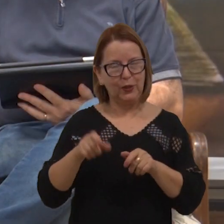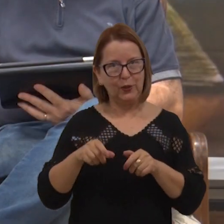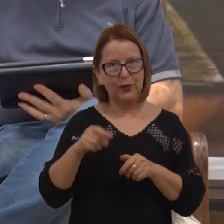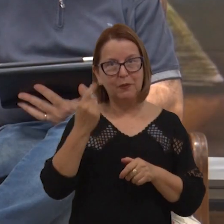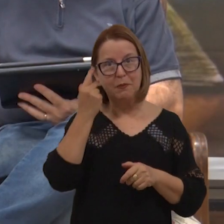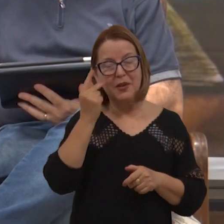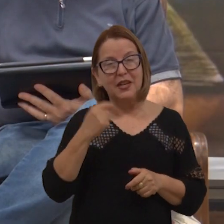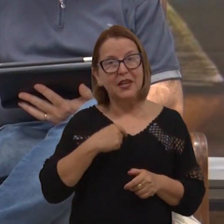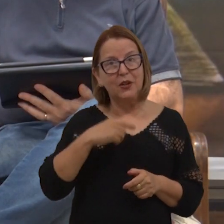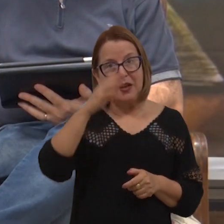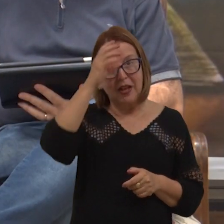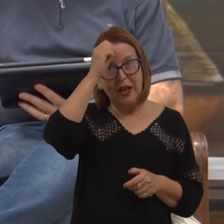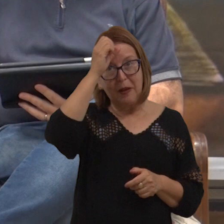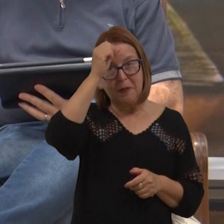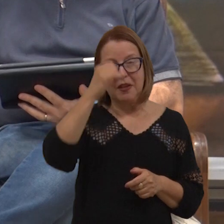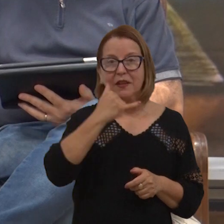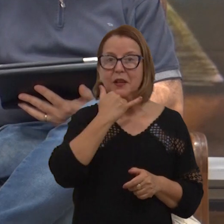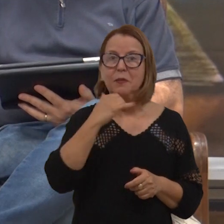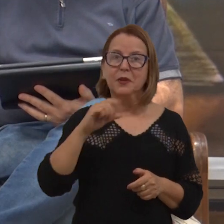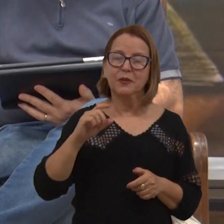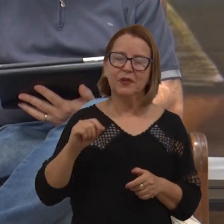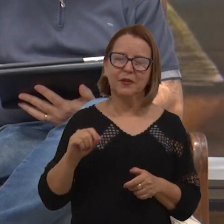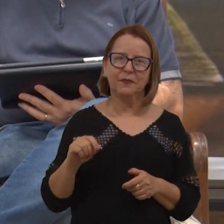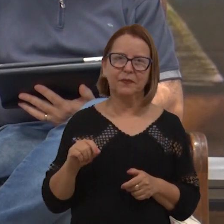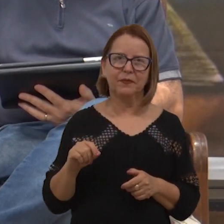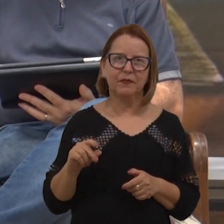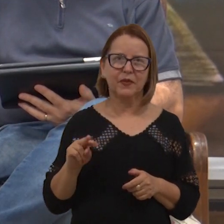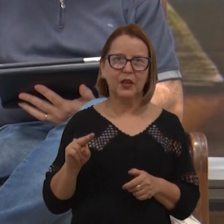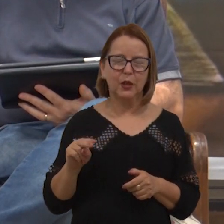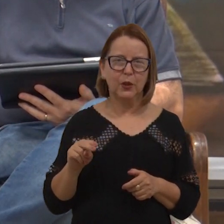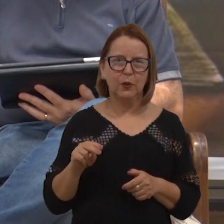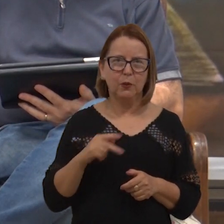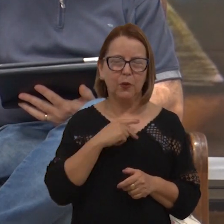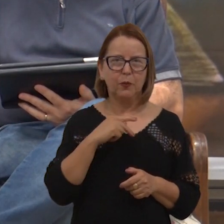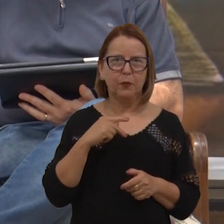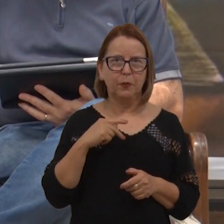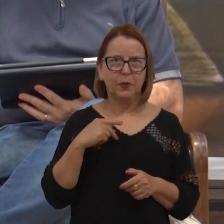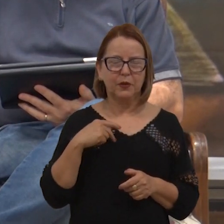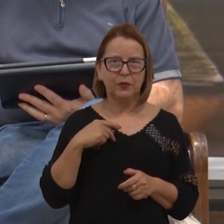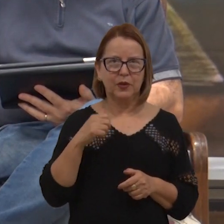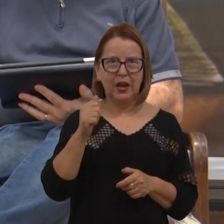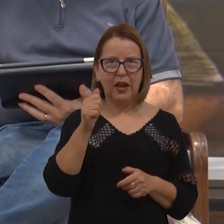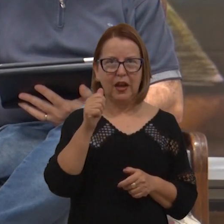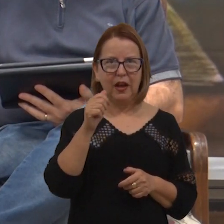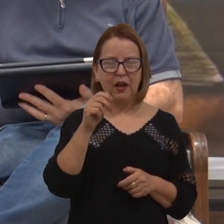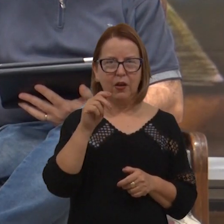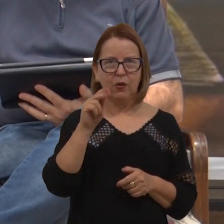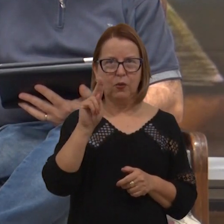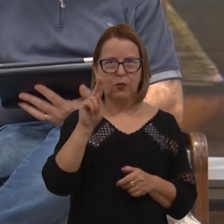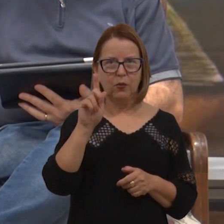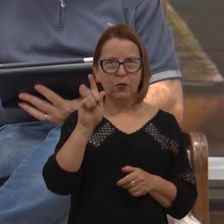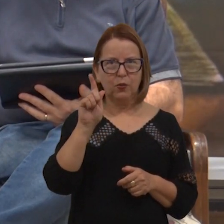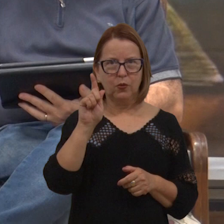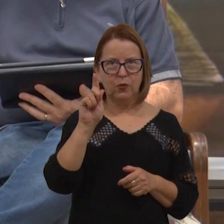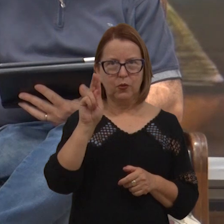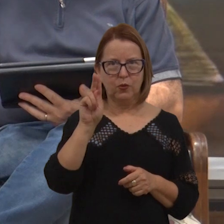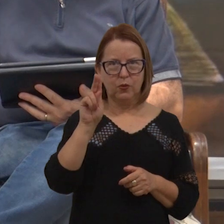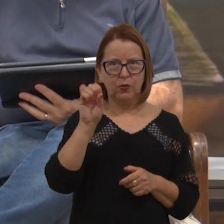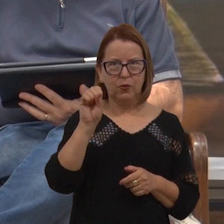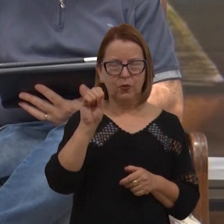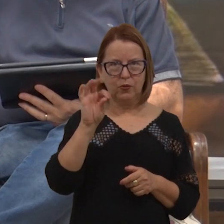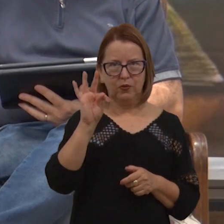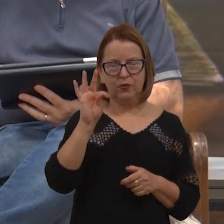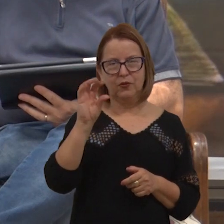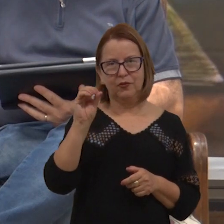porque como diz o nosso irmão Hernandes de Lopes, o Augusto Nicodemos Lopes, ele fala assim, é